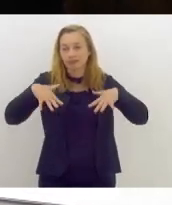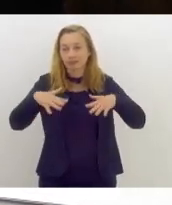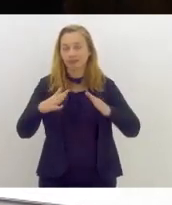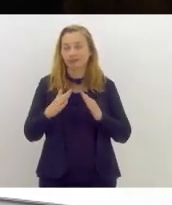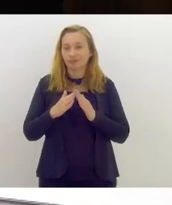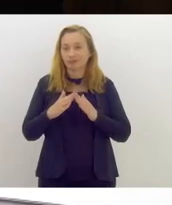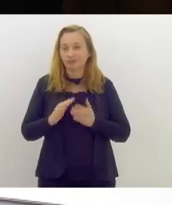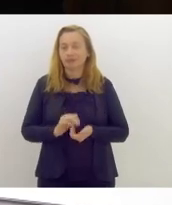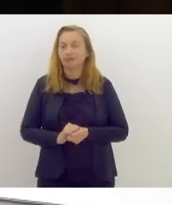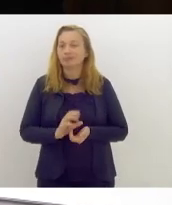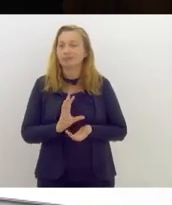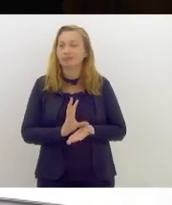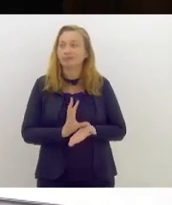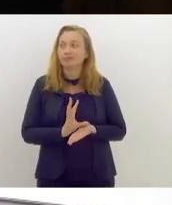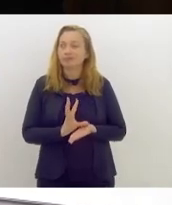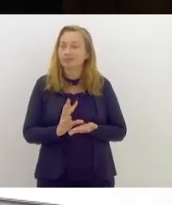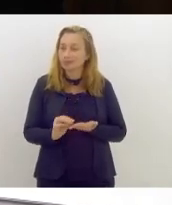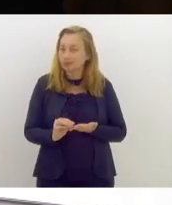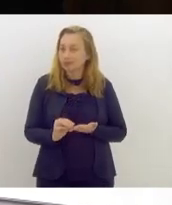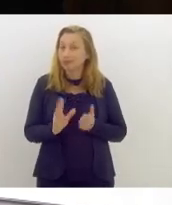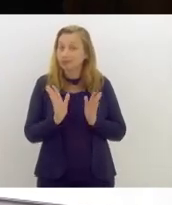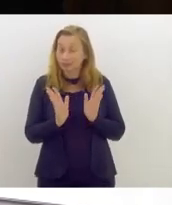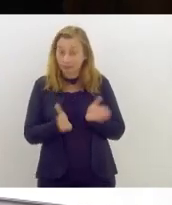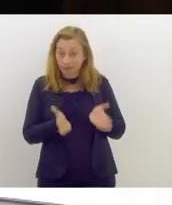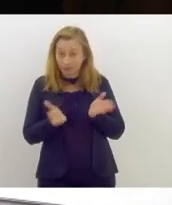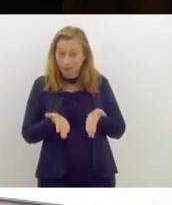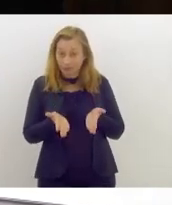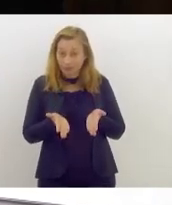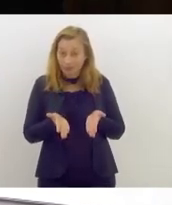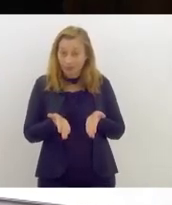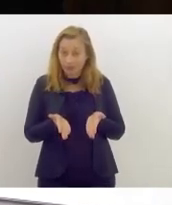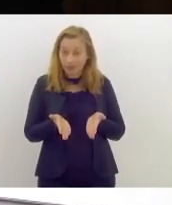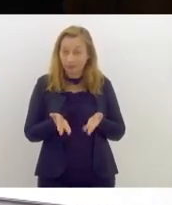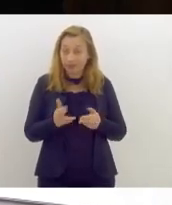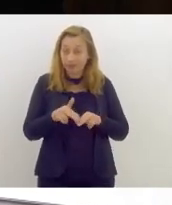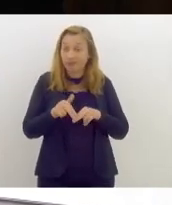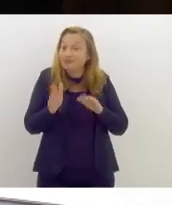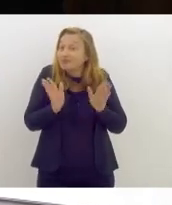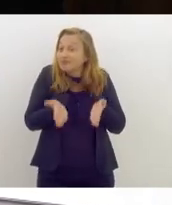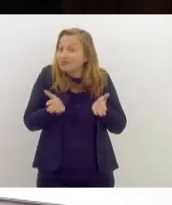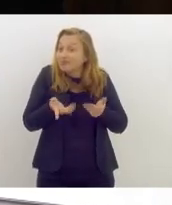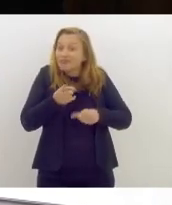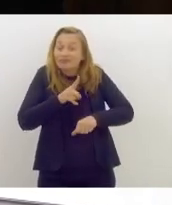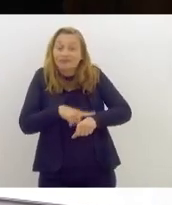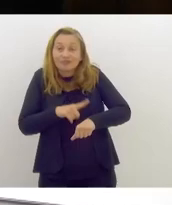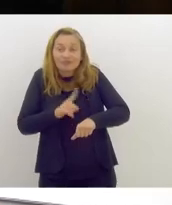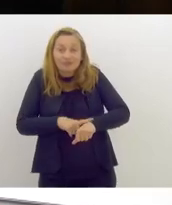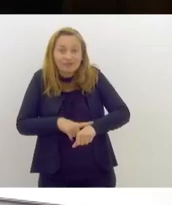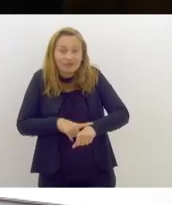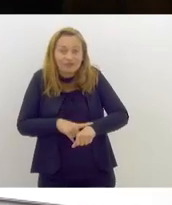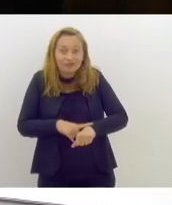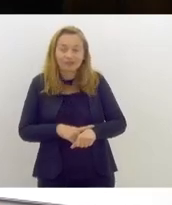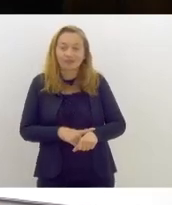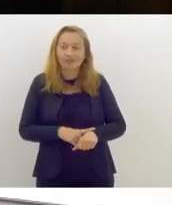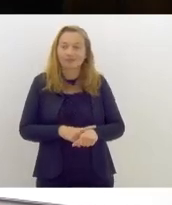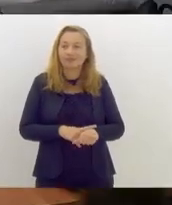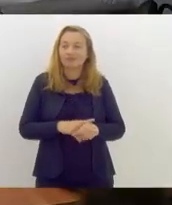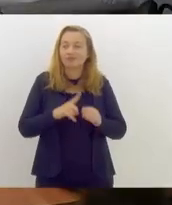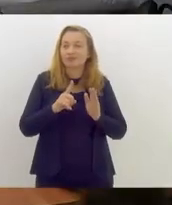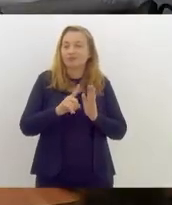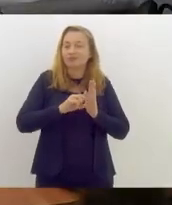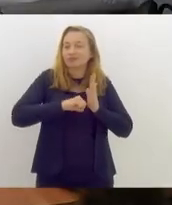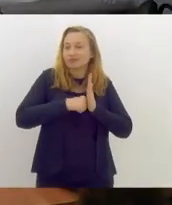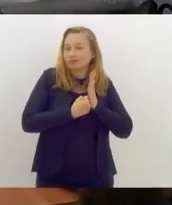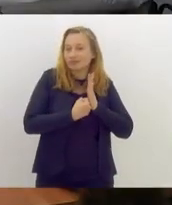tá na está na pauta de hoje portanto hoje nós estamos no momento de obstrução com versos do